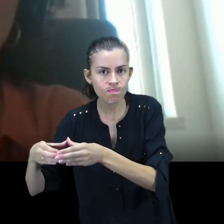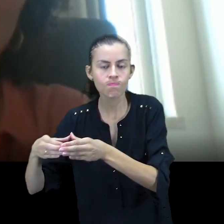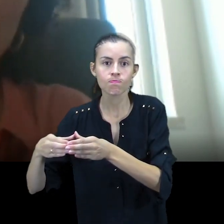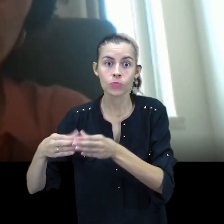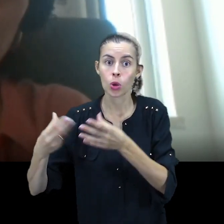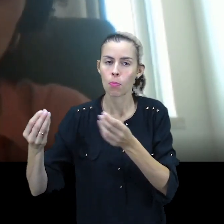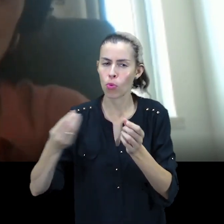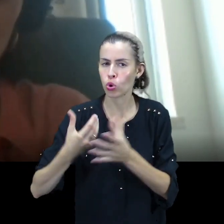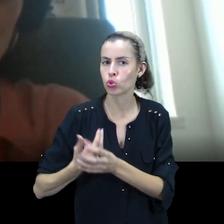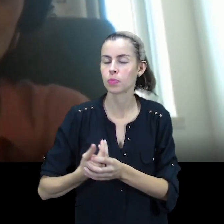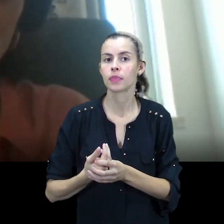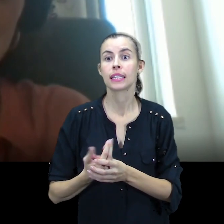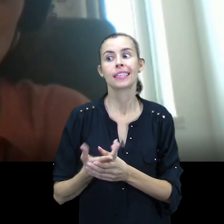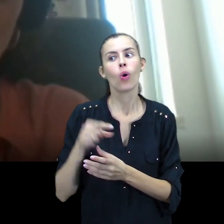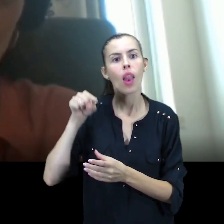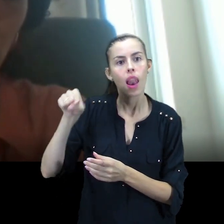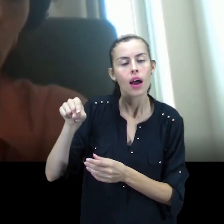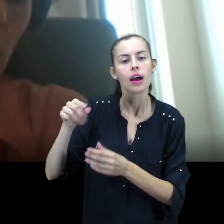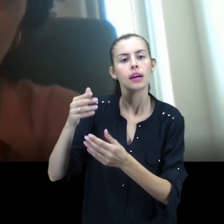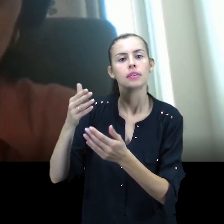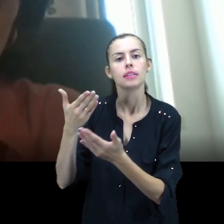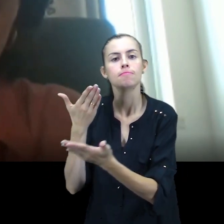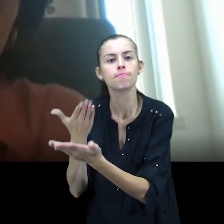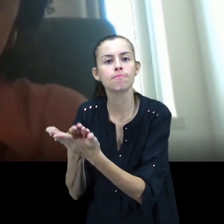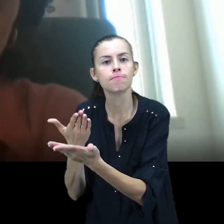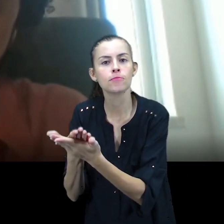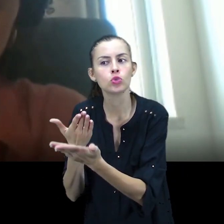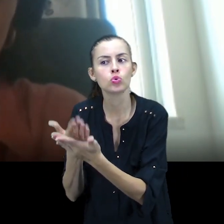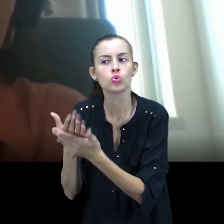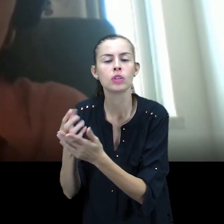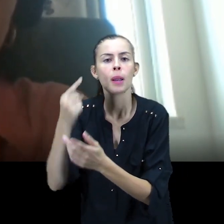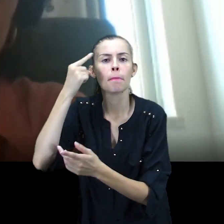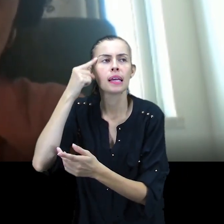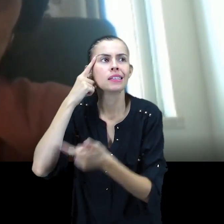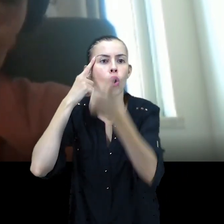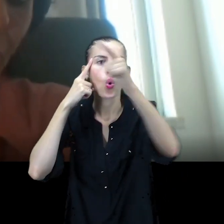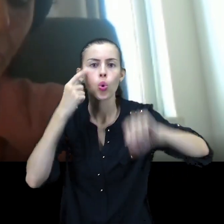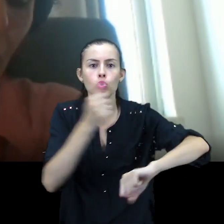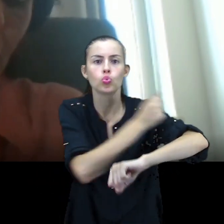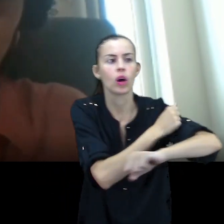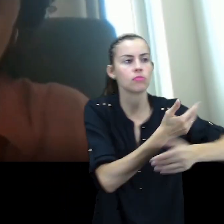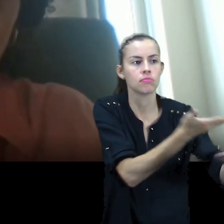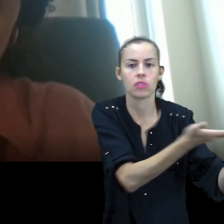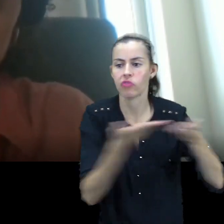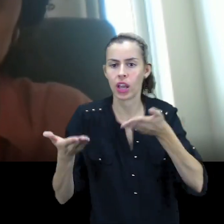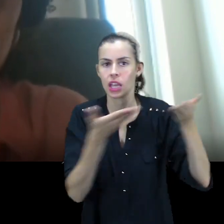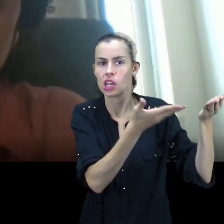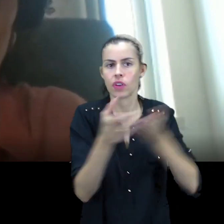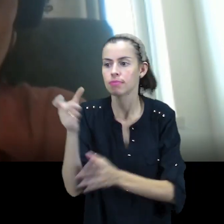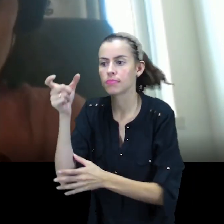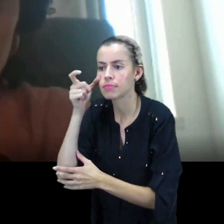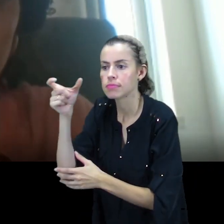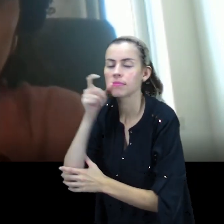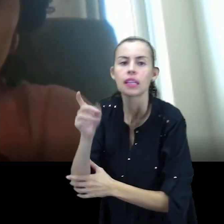comunidades, e a gente ir desenvolvendo mesmo, aprendendo também com a prática, né, como fazer. Não sei